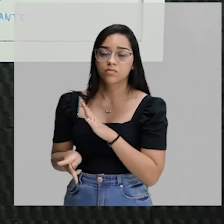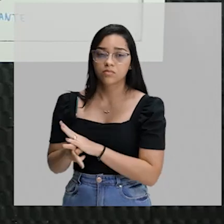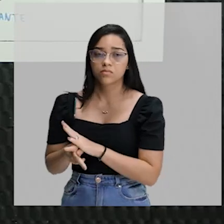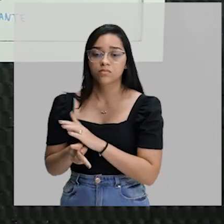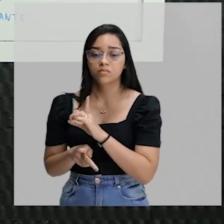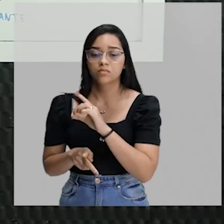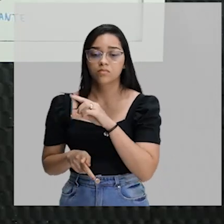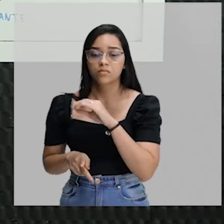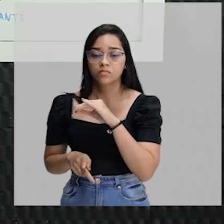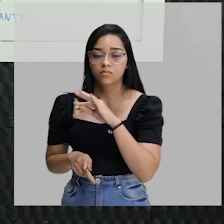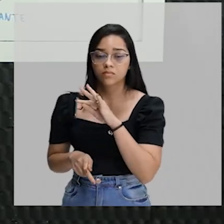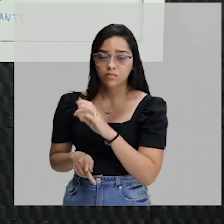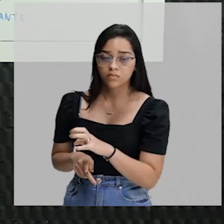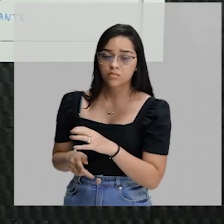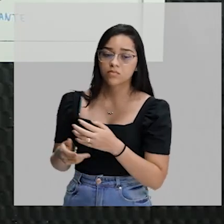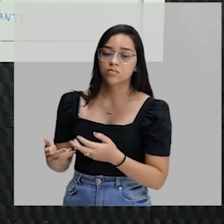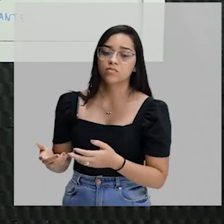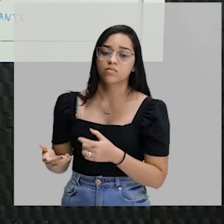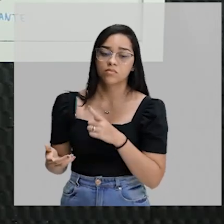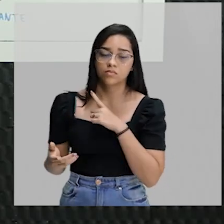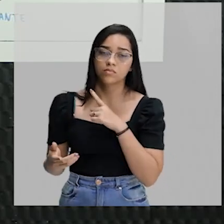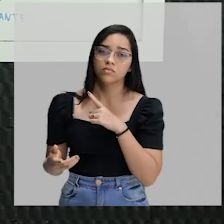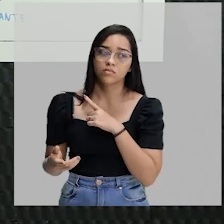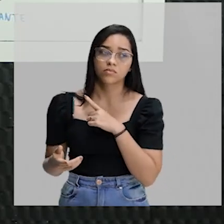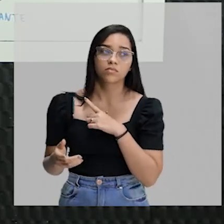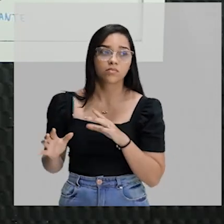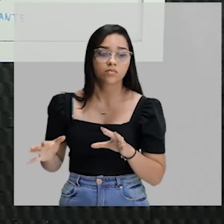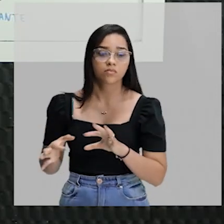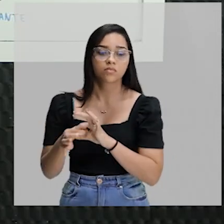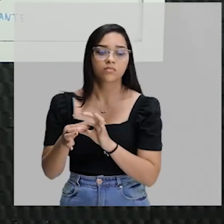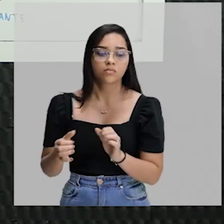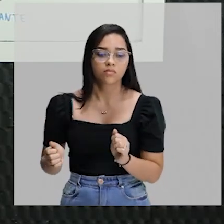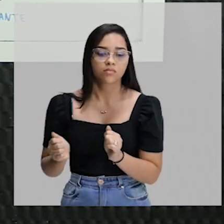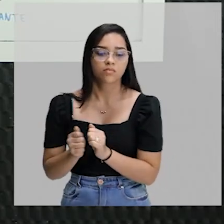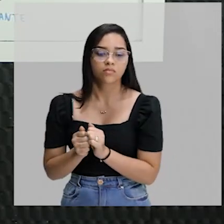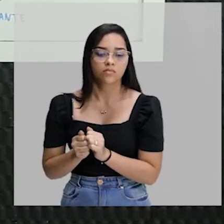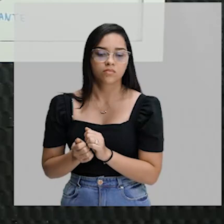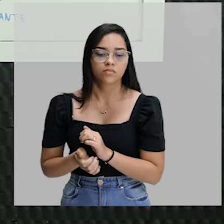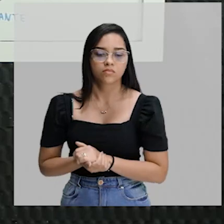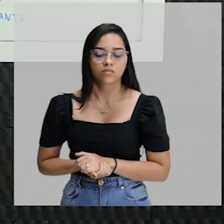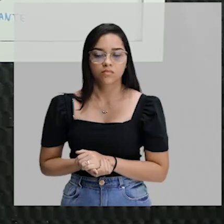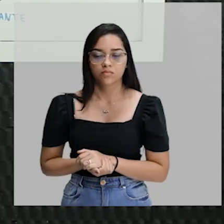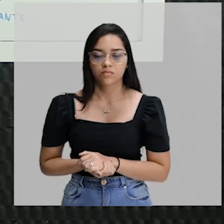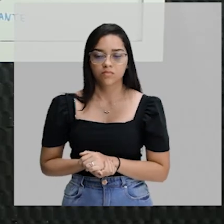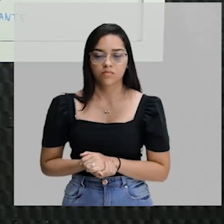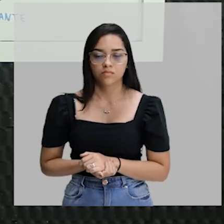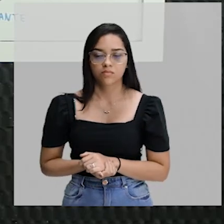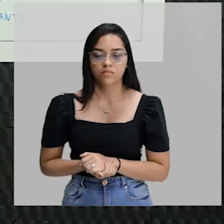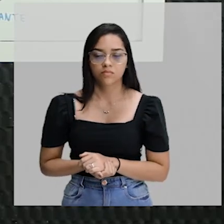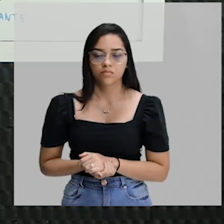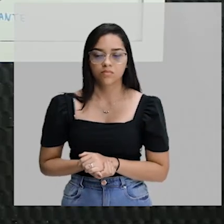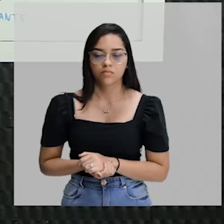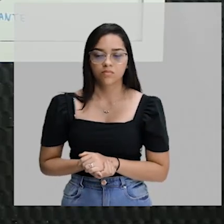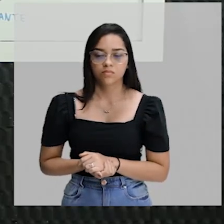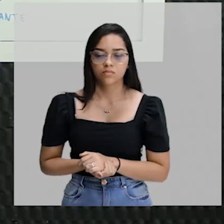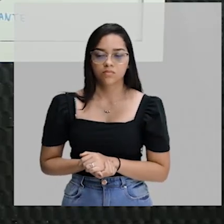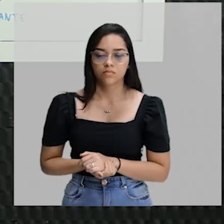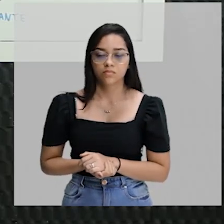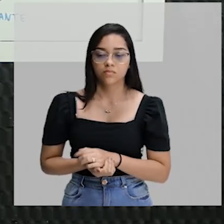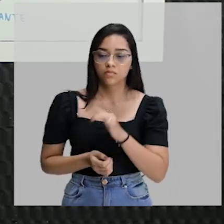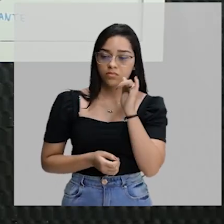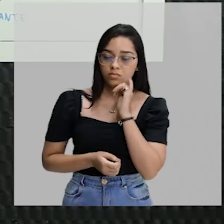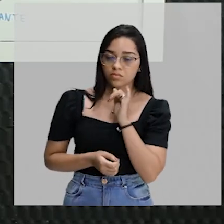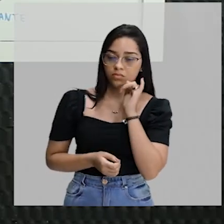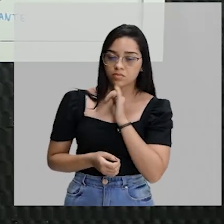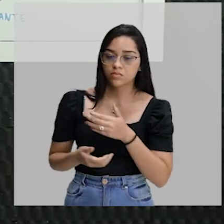dominante, tá? É uma herança dominante ligada ao cromossomo X, tá certo? Então, vou só dar um exemplo